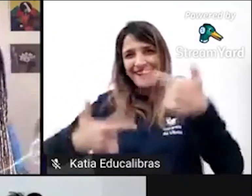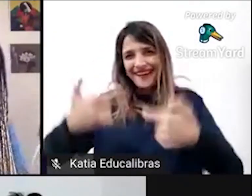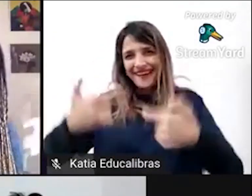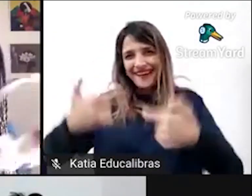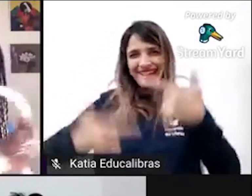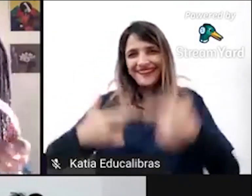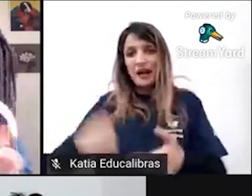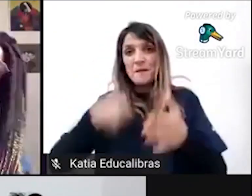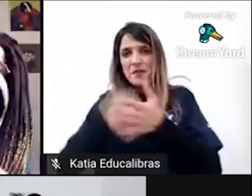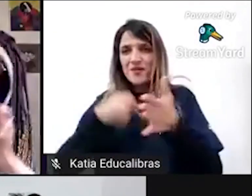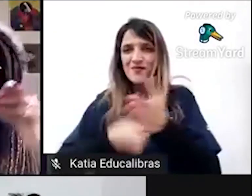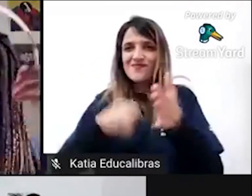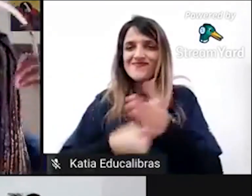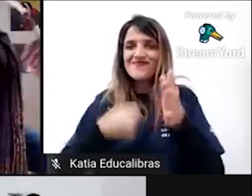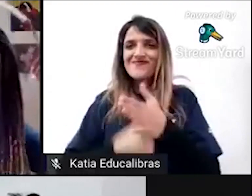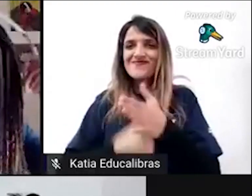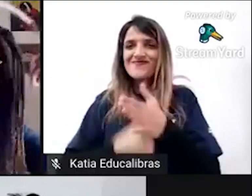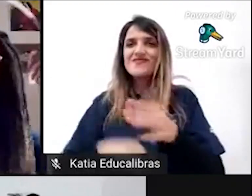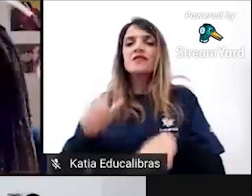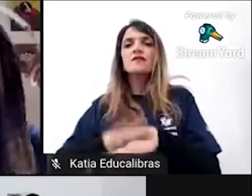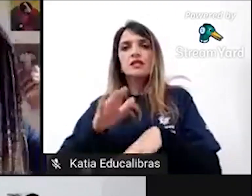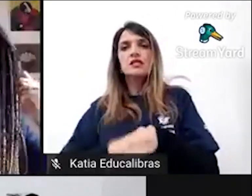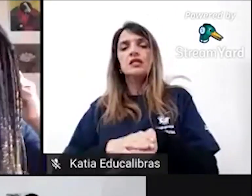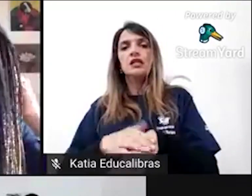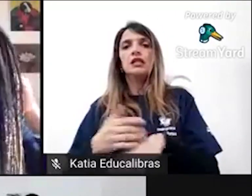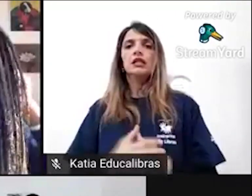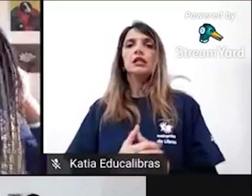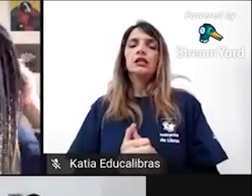luta, fazendo com que eu experimentasse